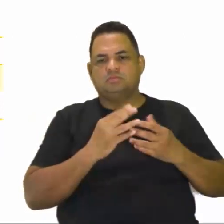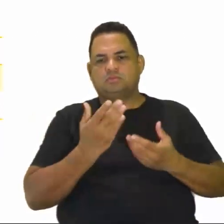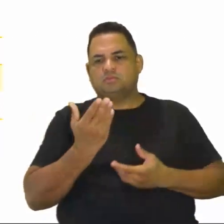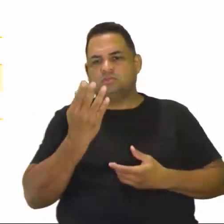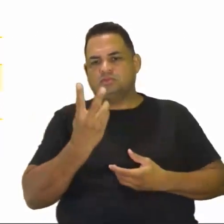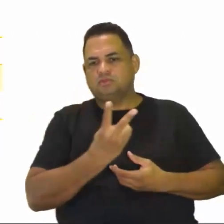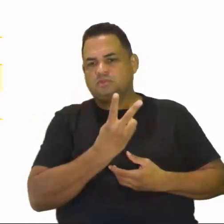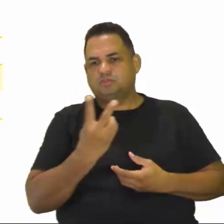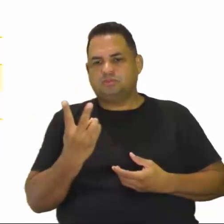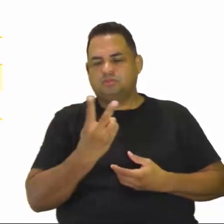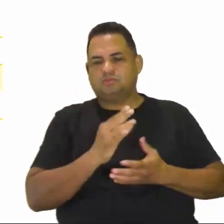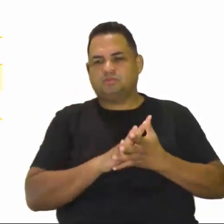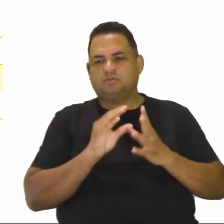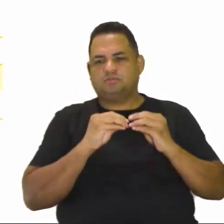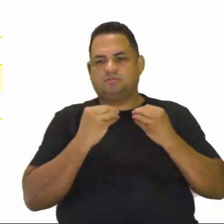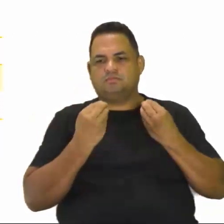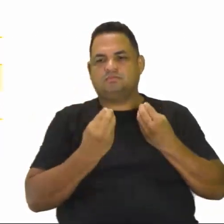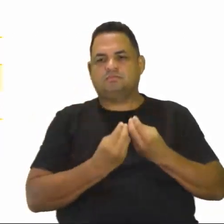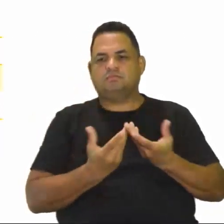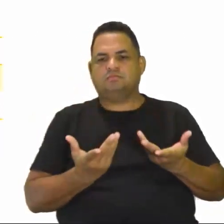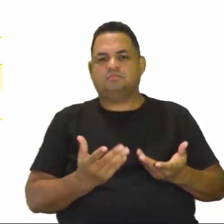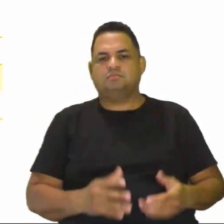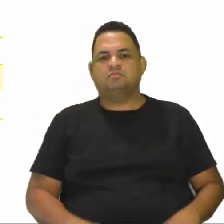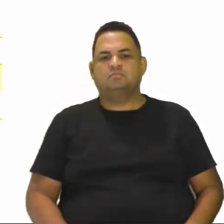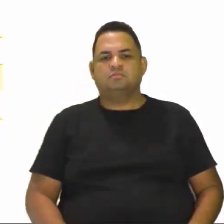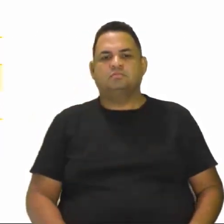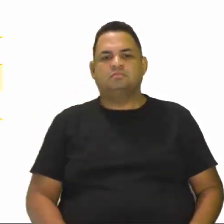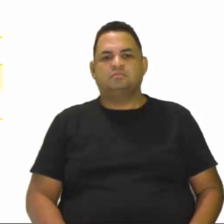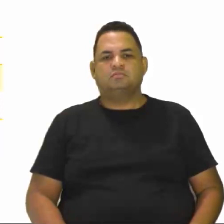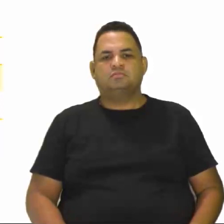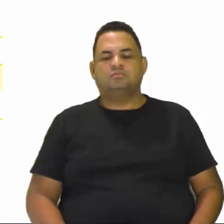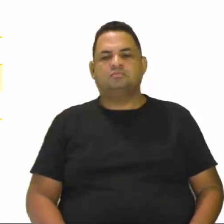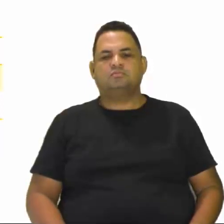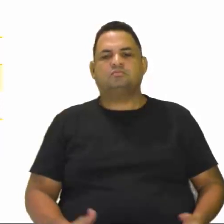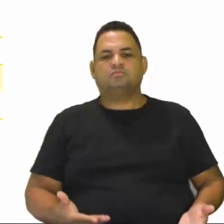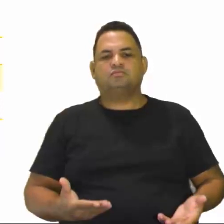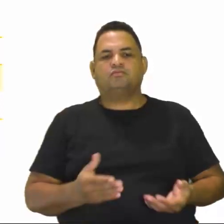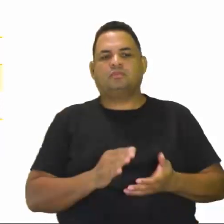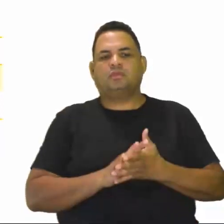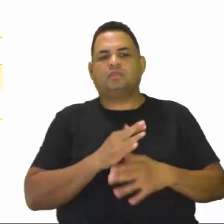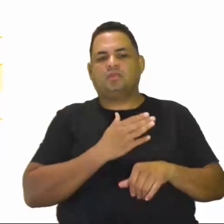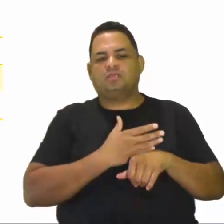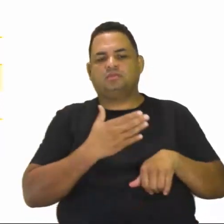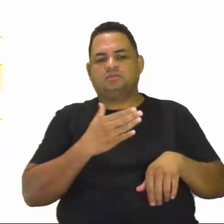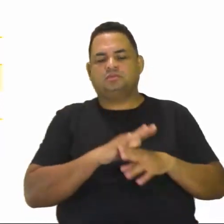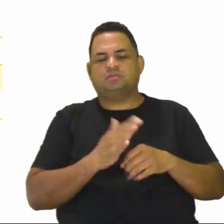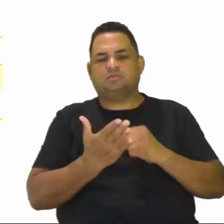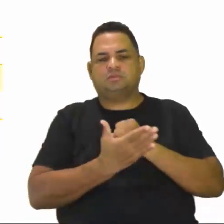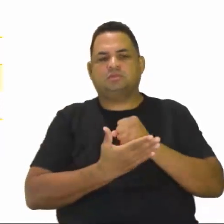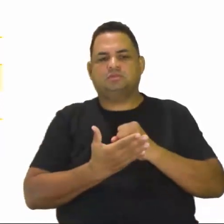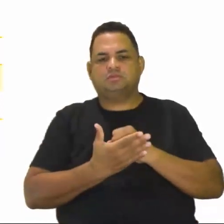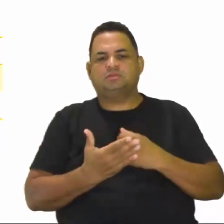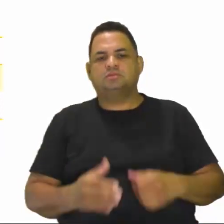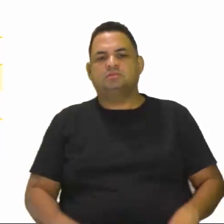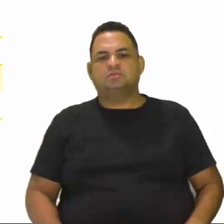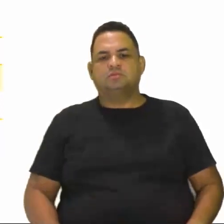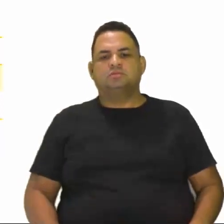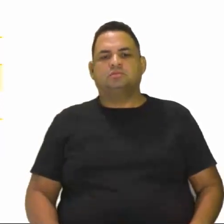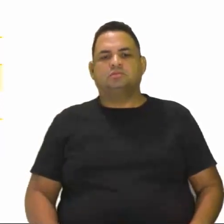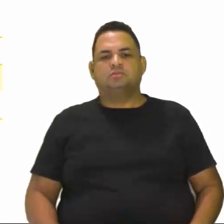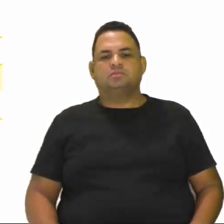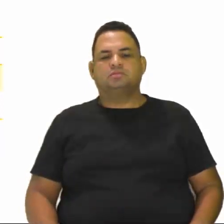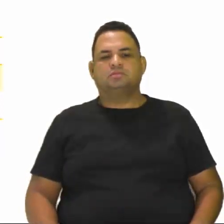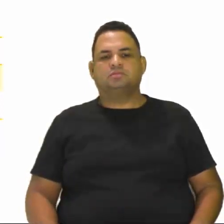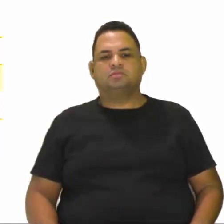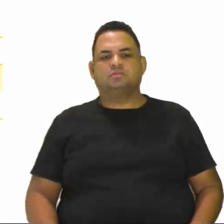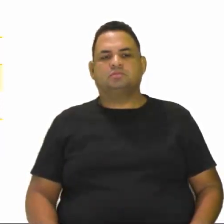o tornassol, que são exemplos de alguns indicadores ácidos e bases. O que